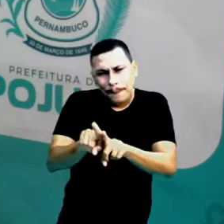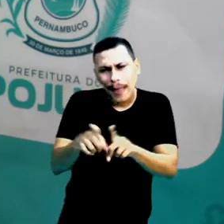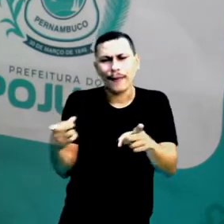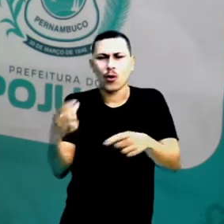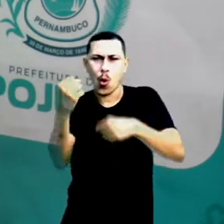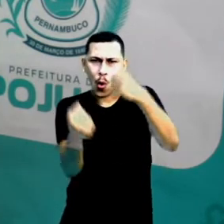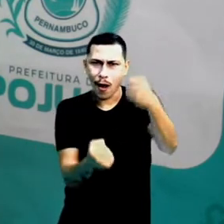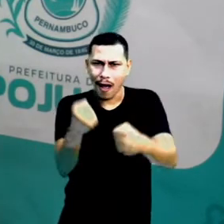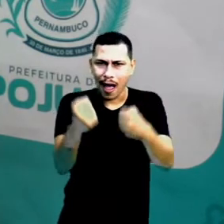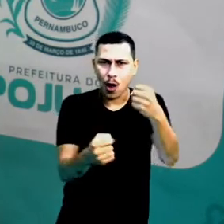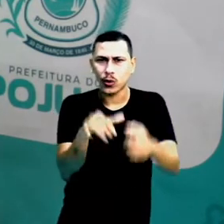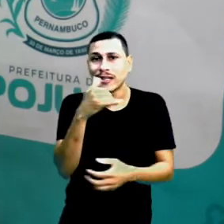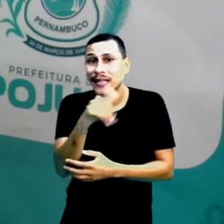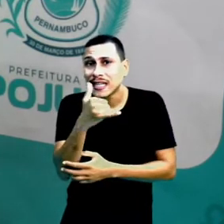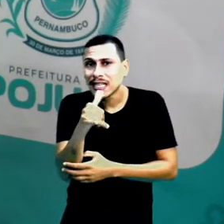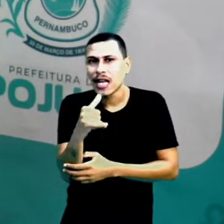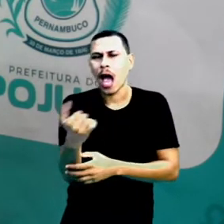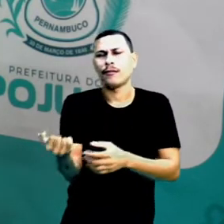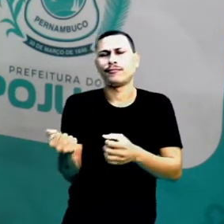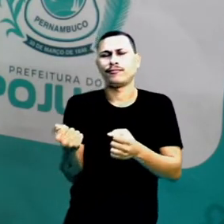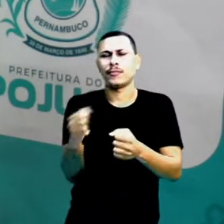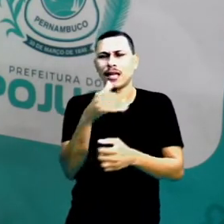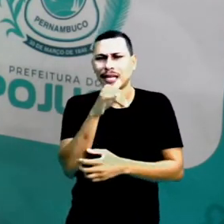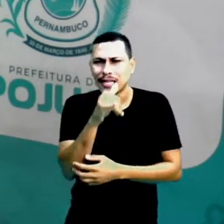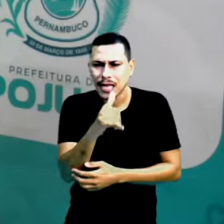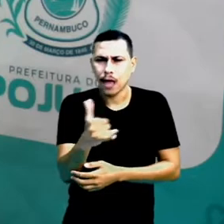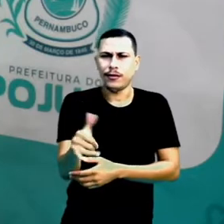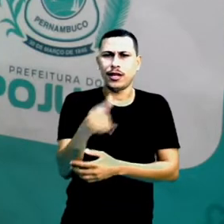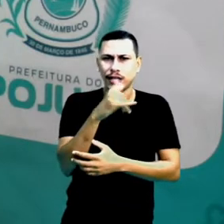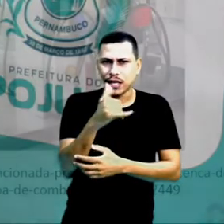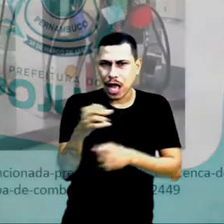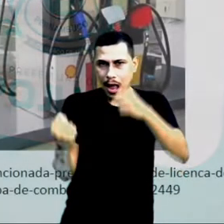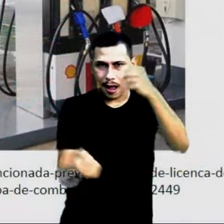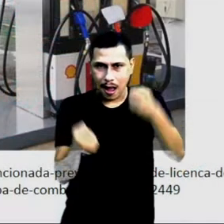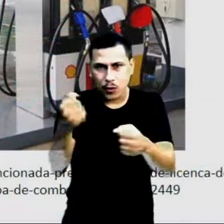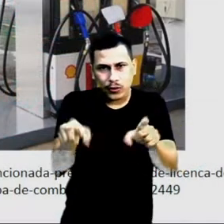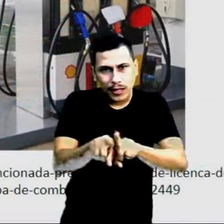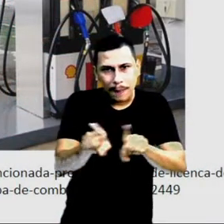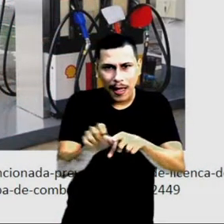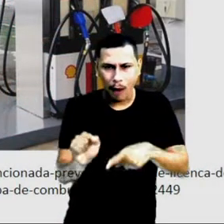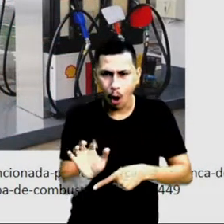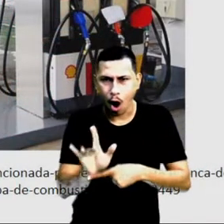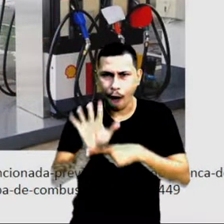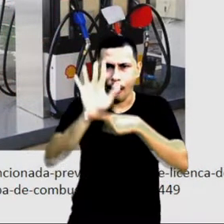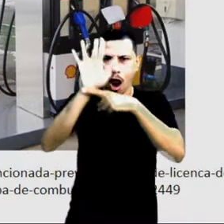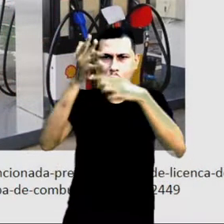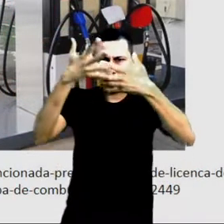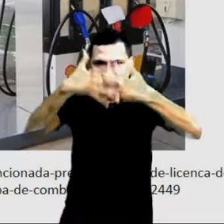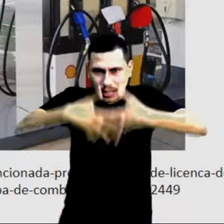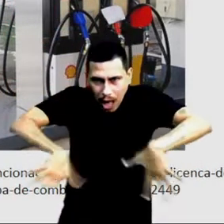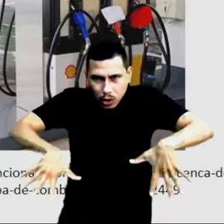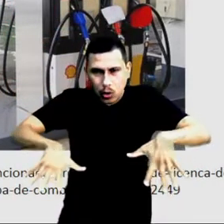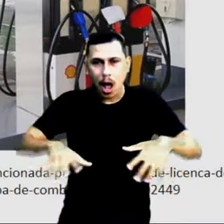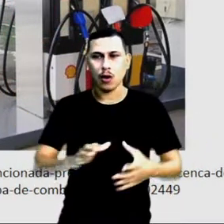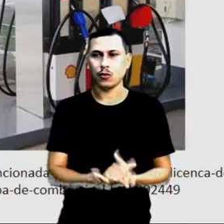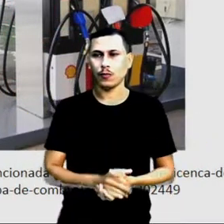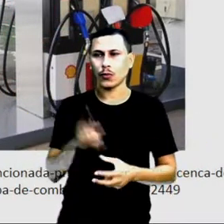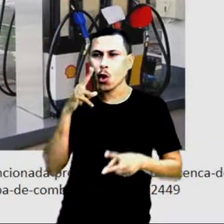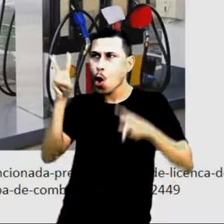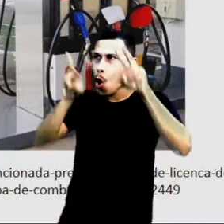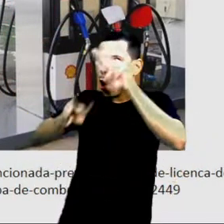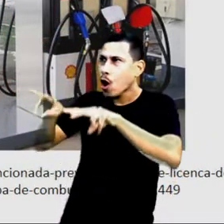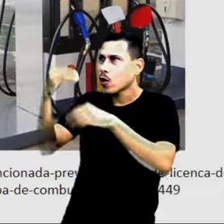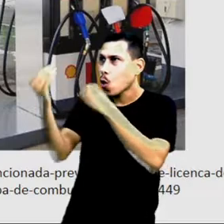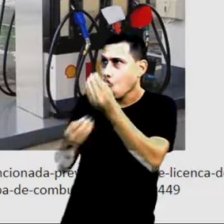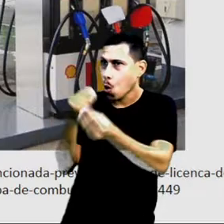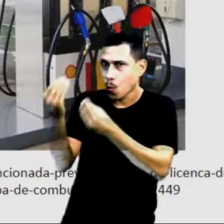e vai gerando energia para que esse carro ele funcione. Aqui a gente tem as fontes de energias do carro, né,